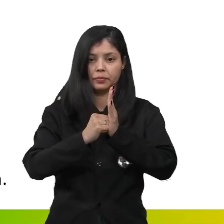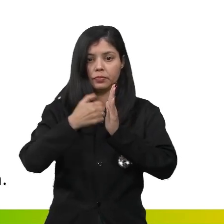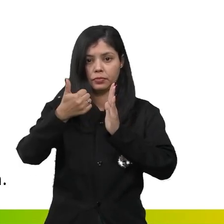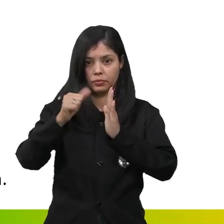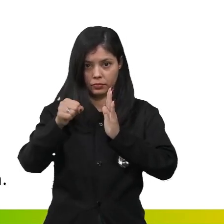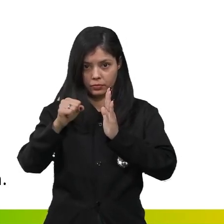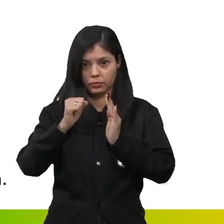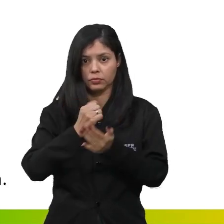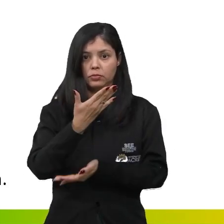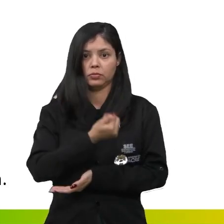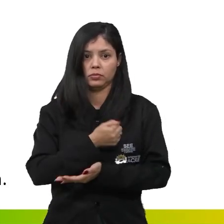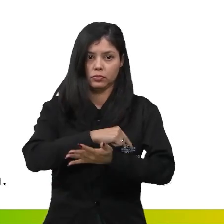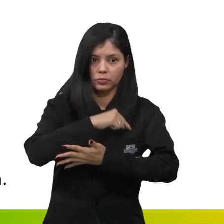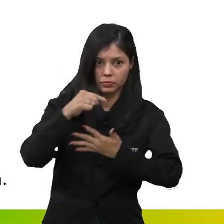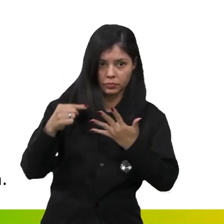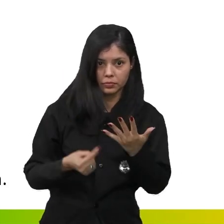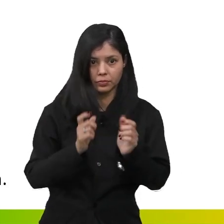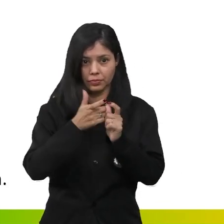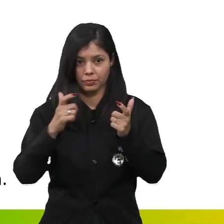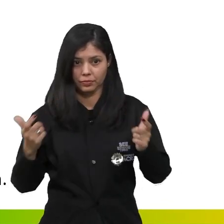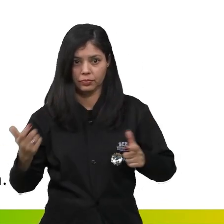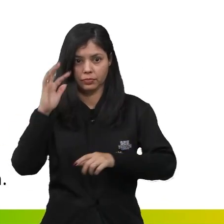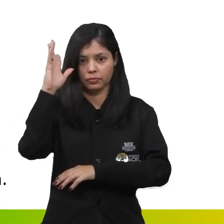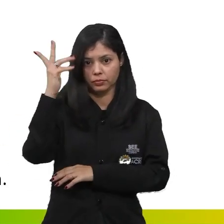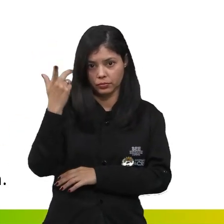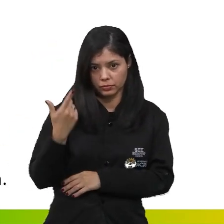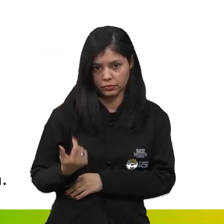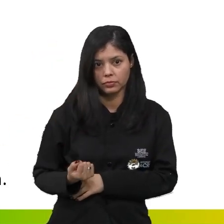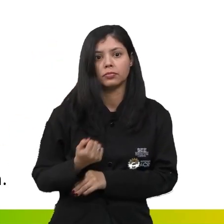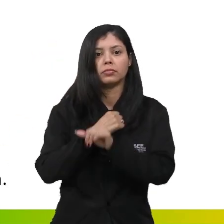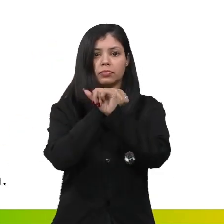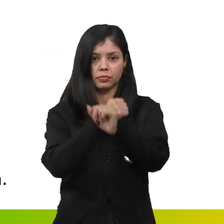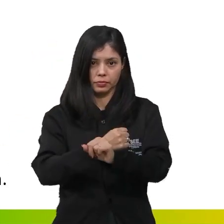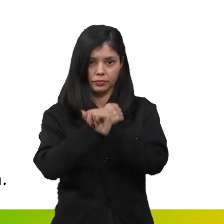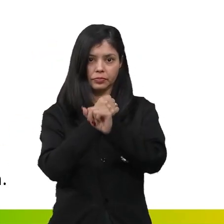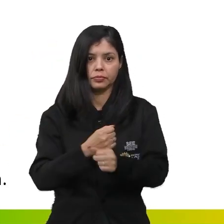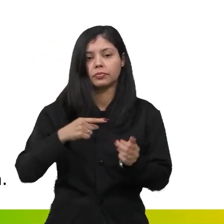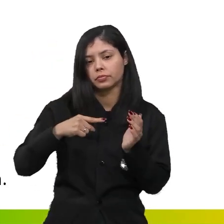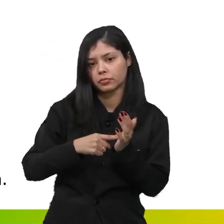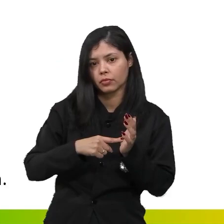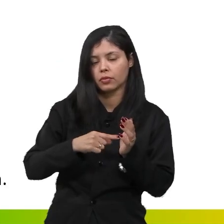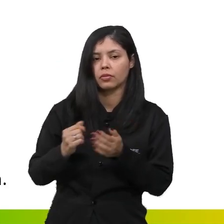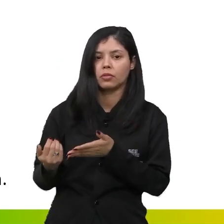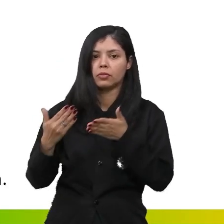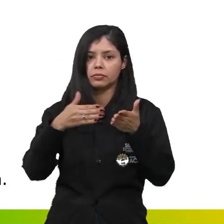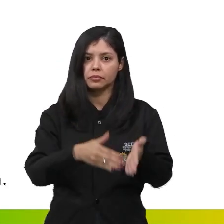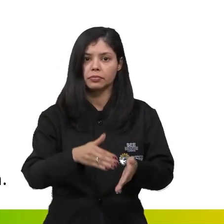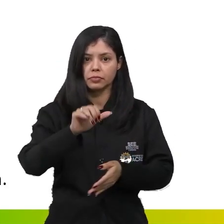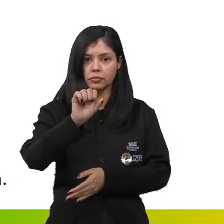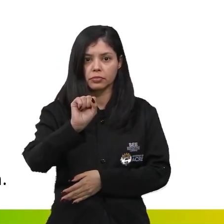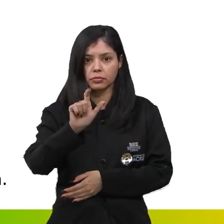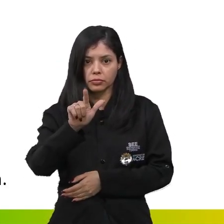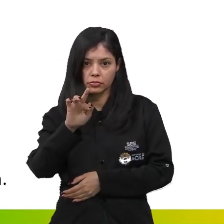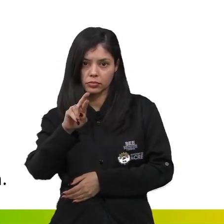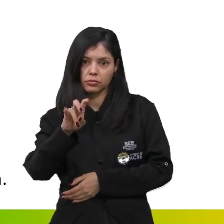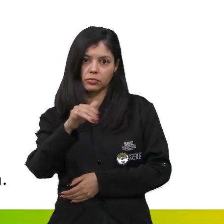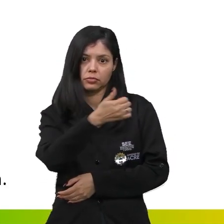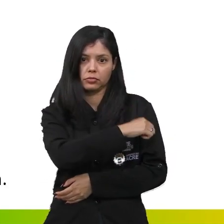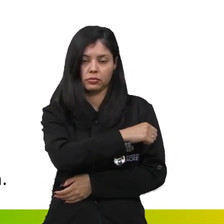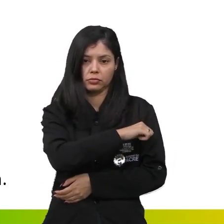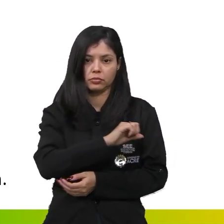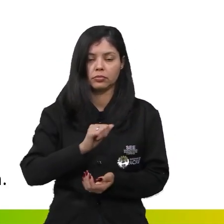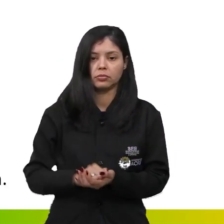século XVIII números alarmantes de desembarque de africanos escravizados nos portos de Salvador, Rio